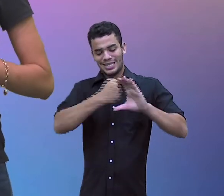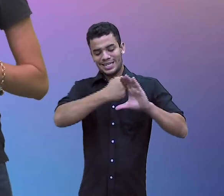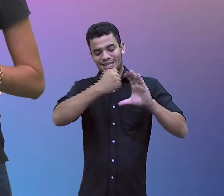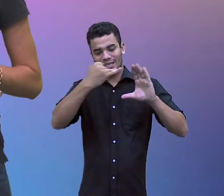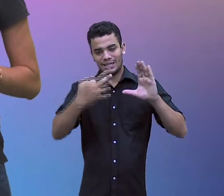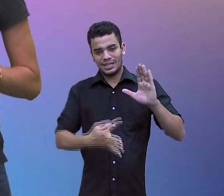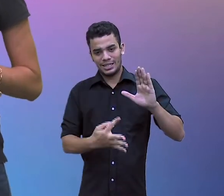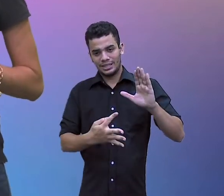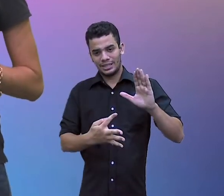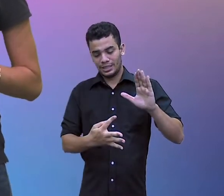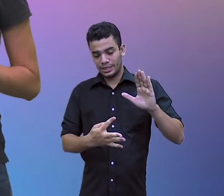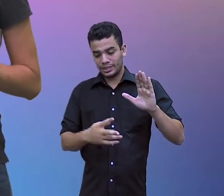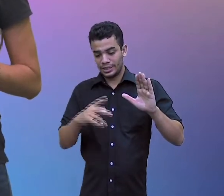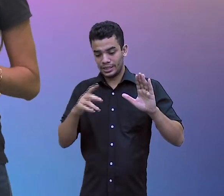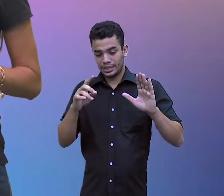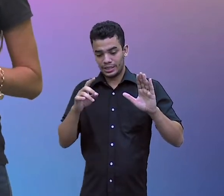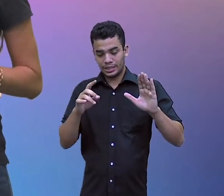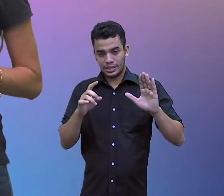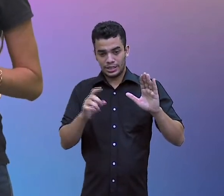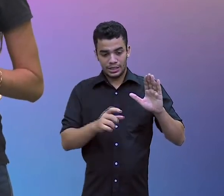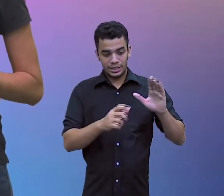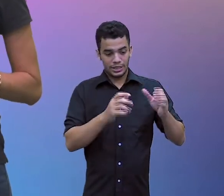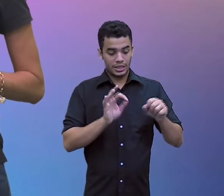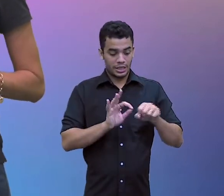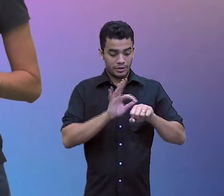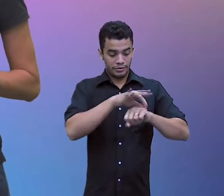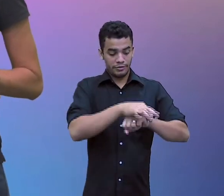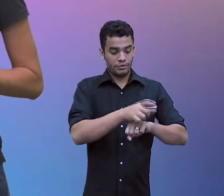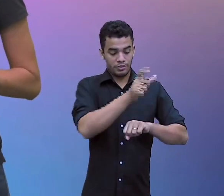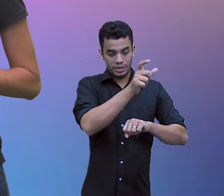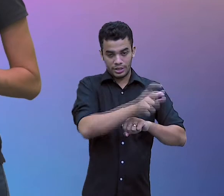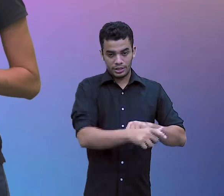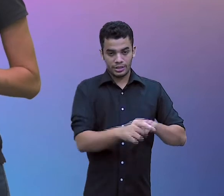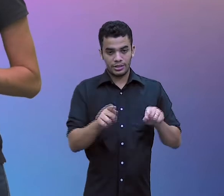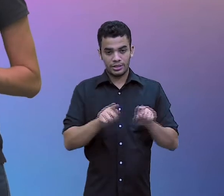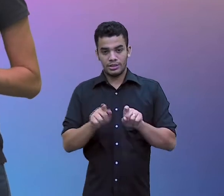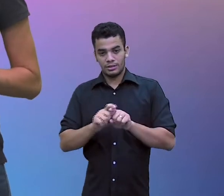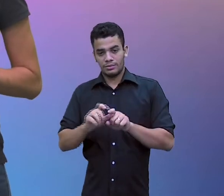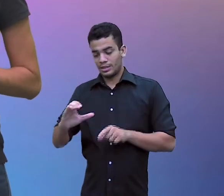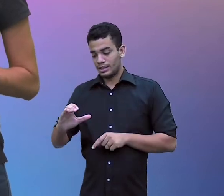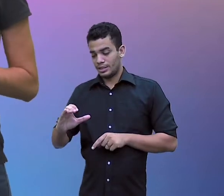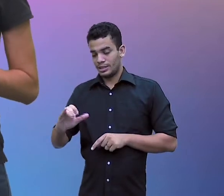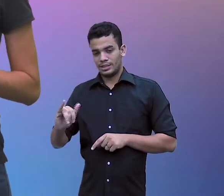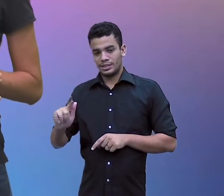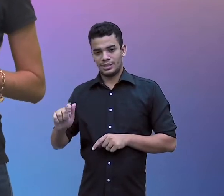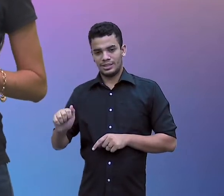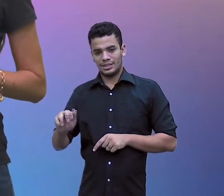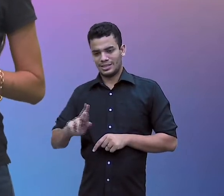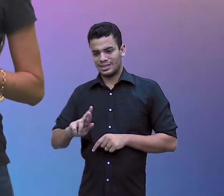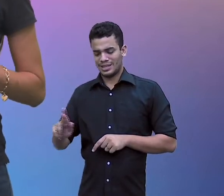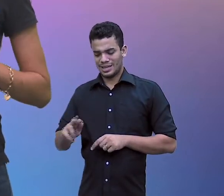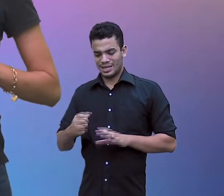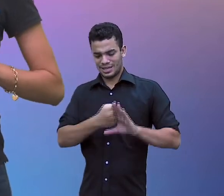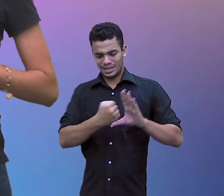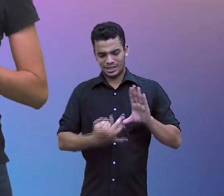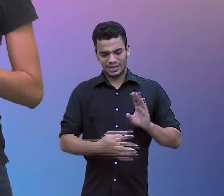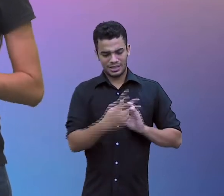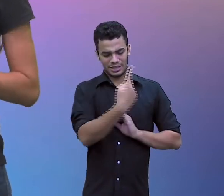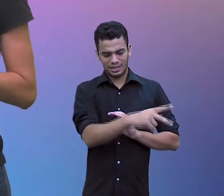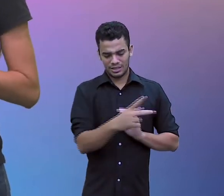a cada uma das personagens, de acordo com a fábula